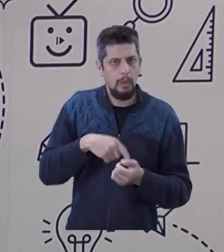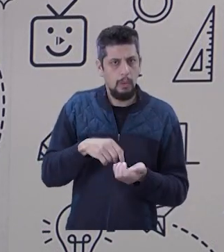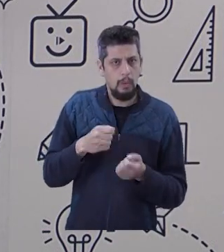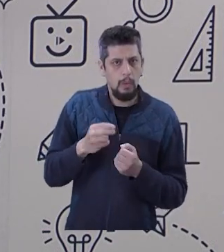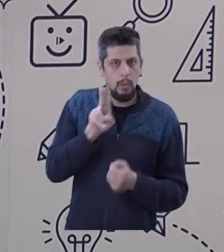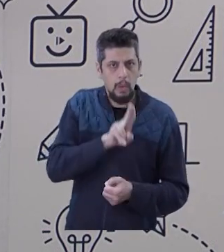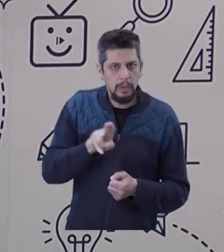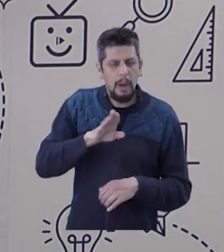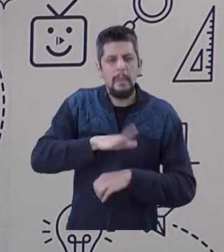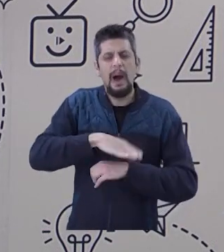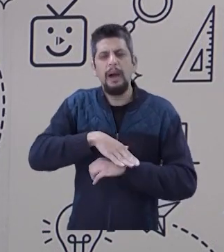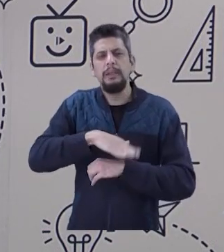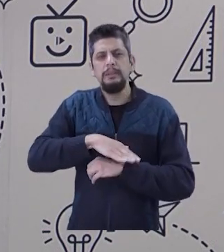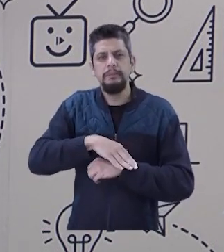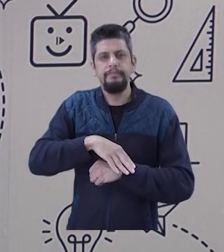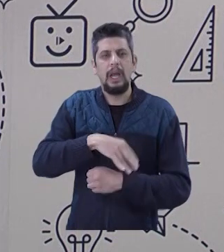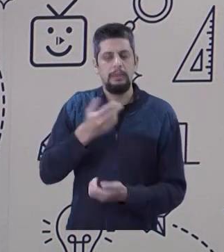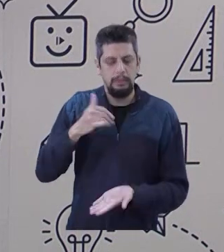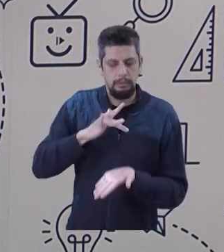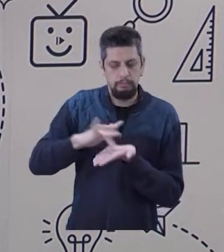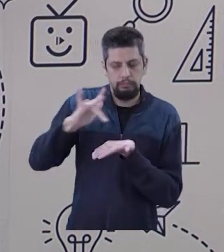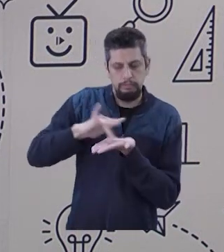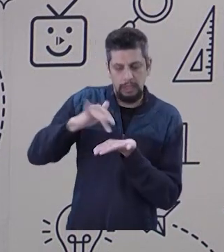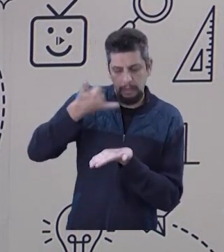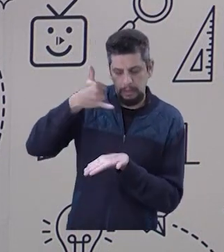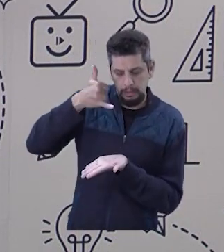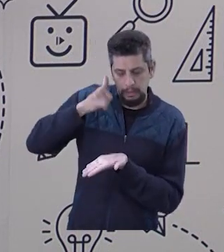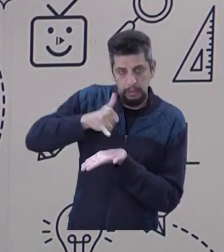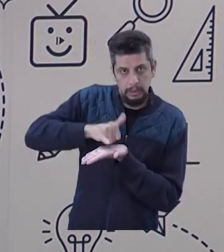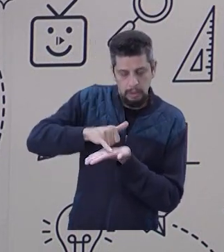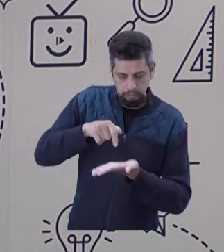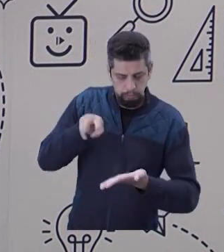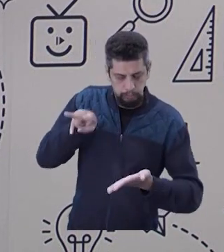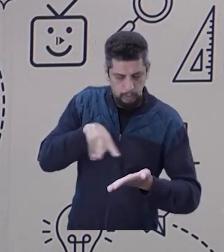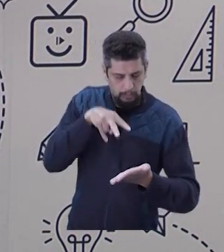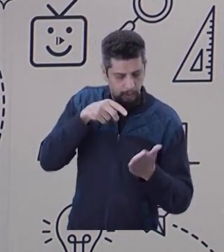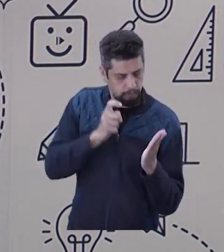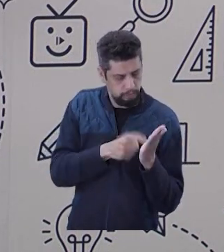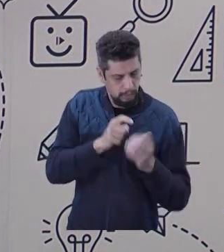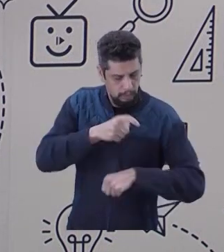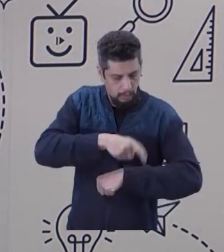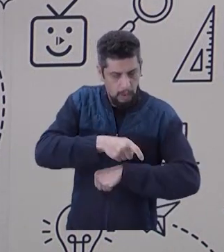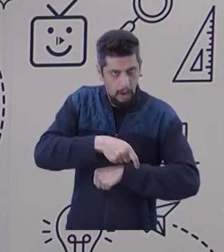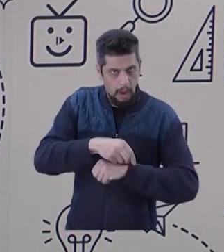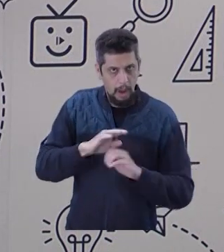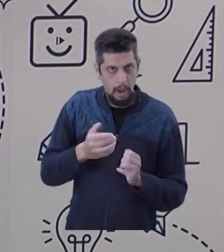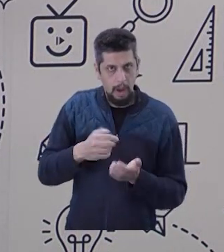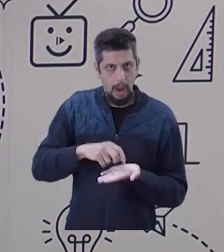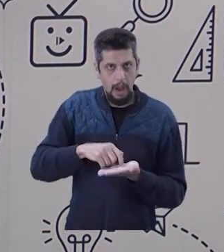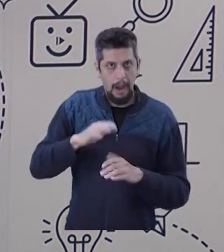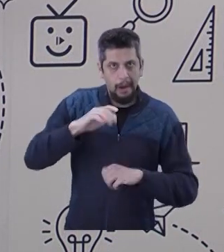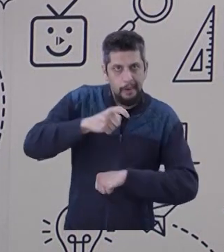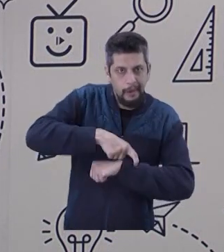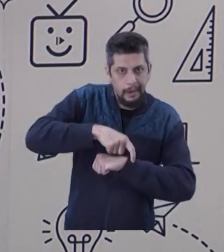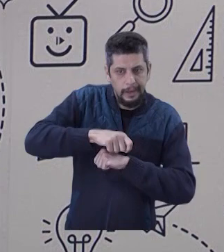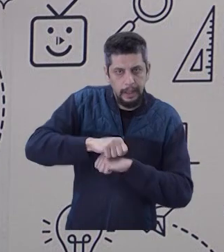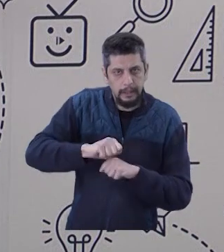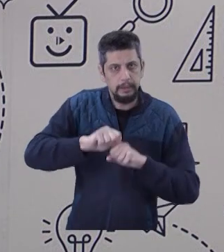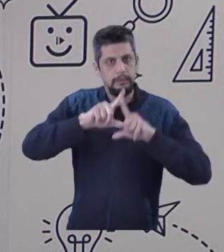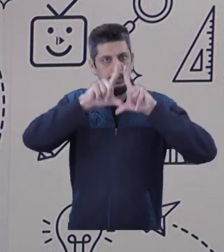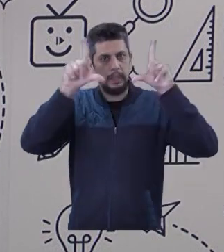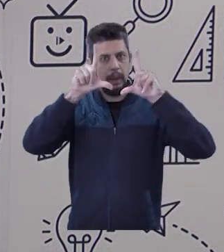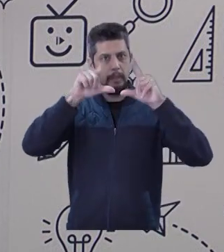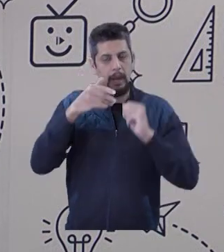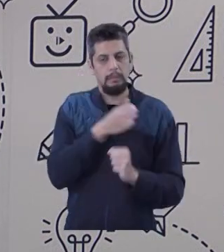utiliza? O celular. O celular, né? Para saber a hora de levantar, a hora de ir para a escola, a hora do